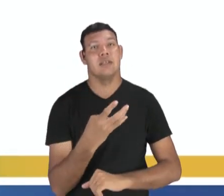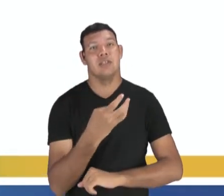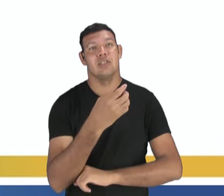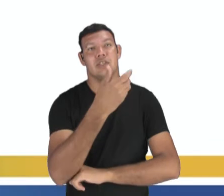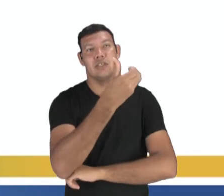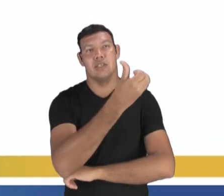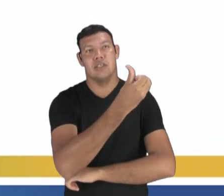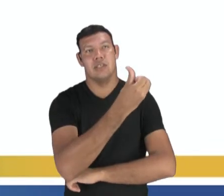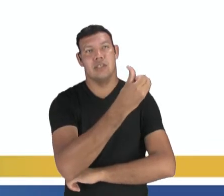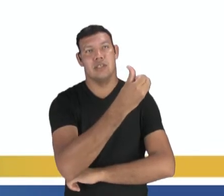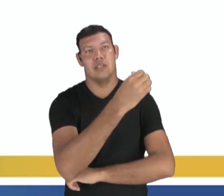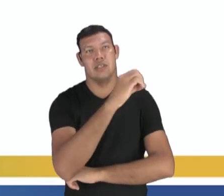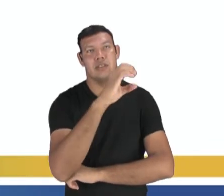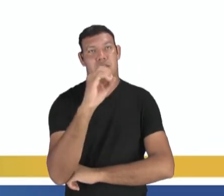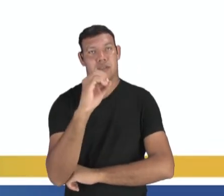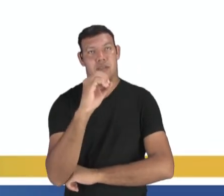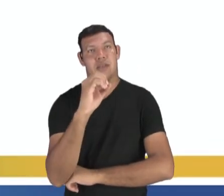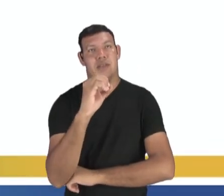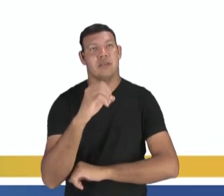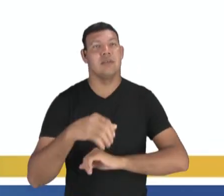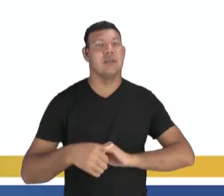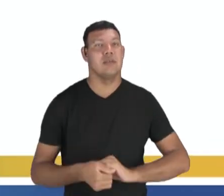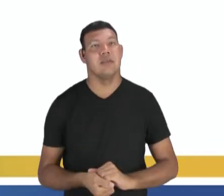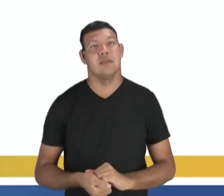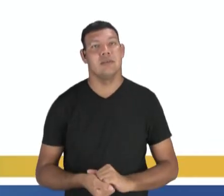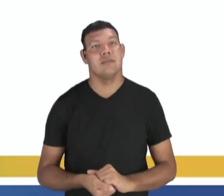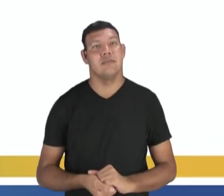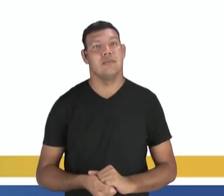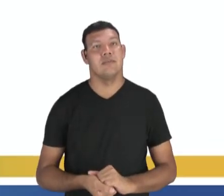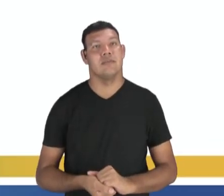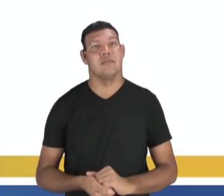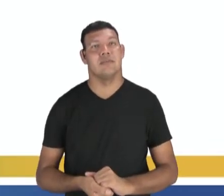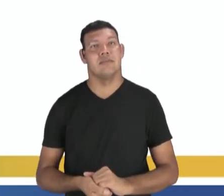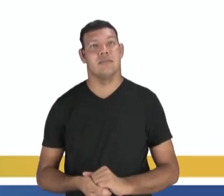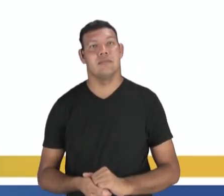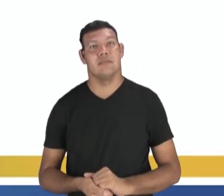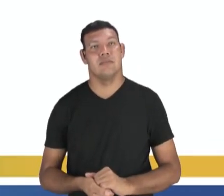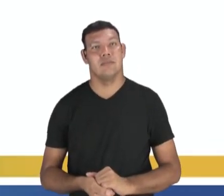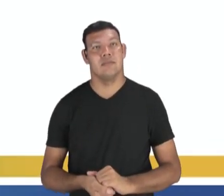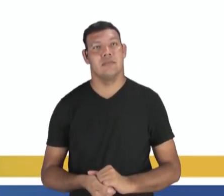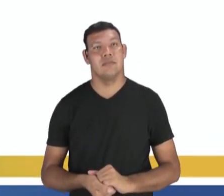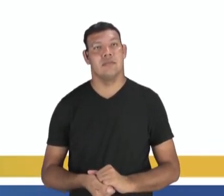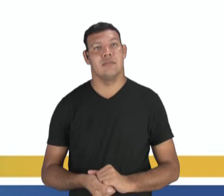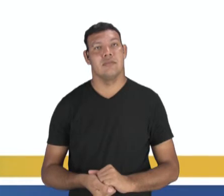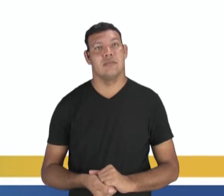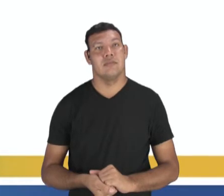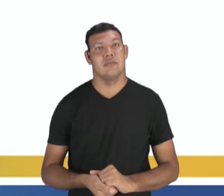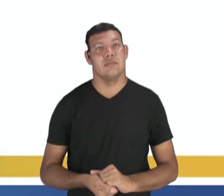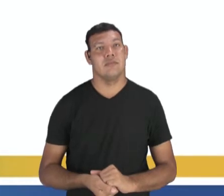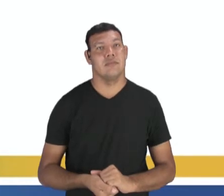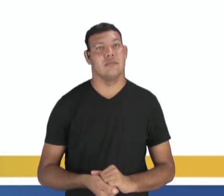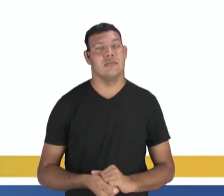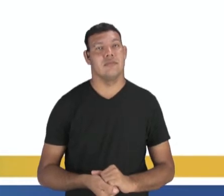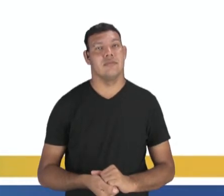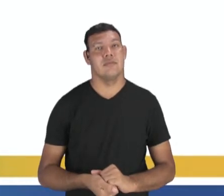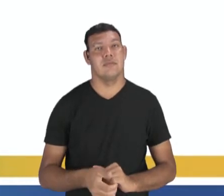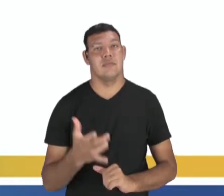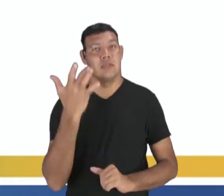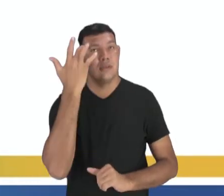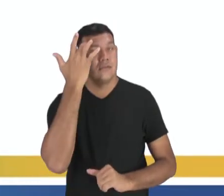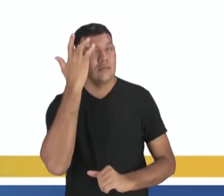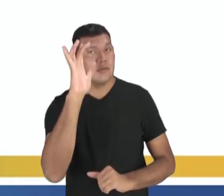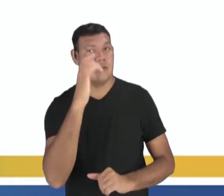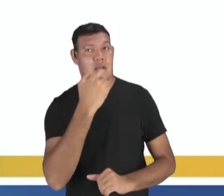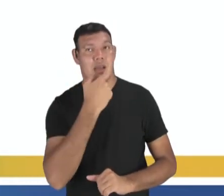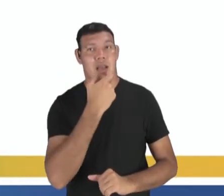só a parte verde 600 o total que não fala inglês será